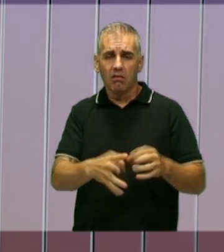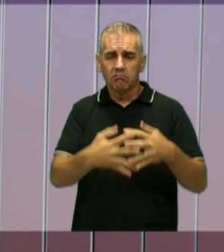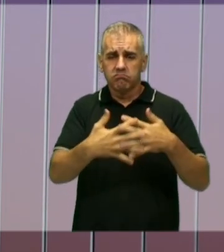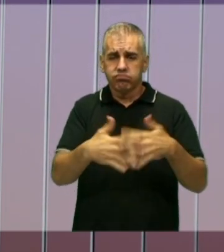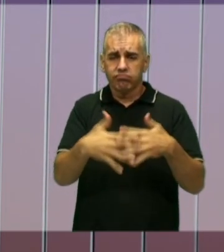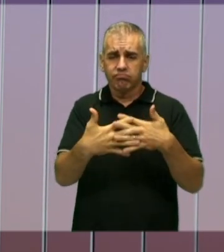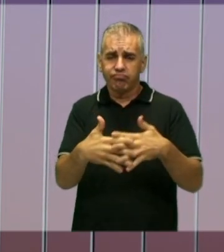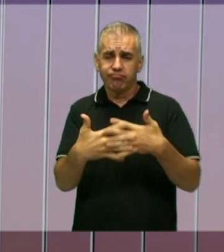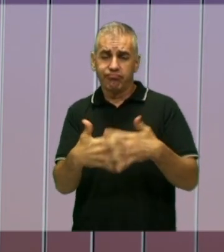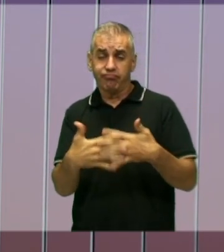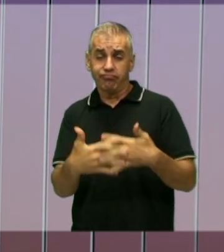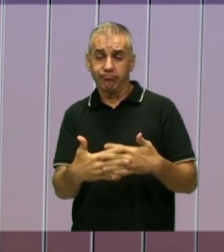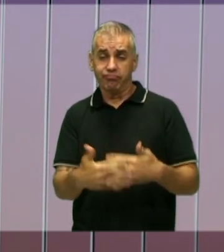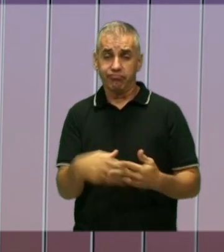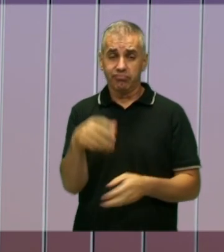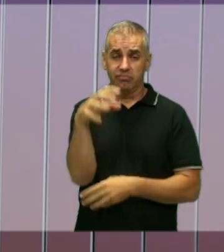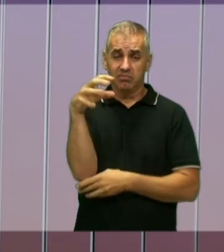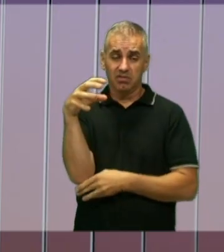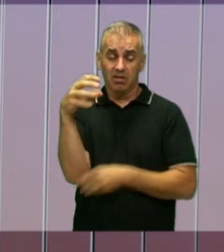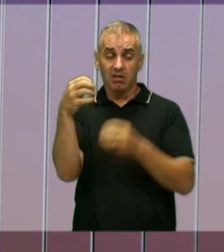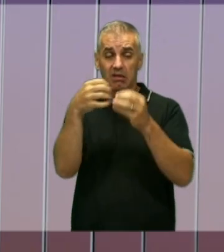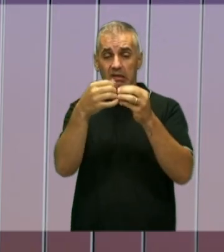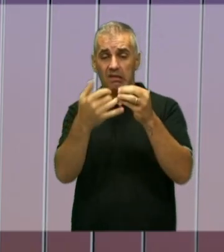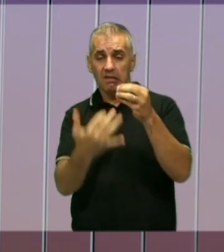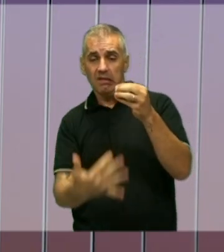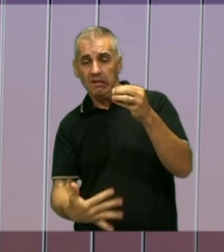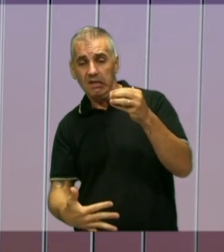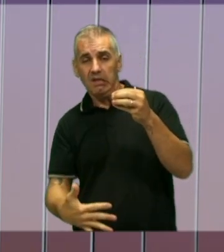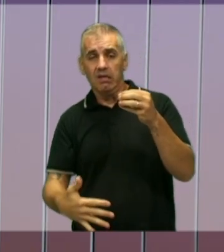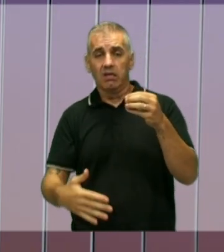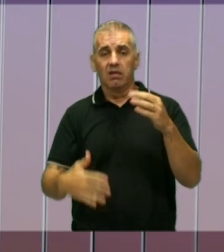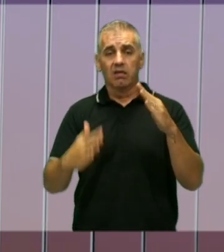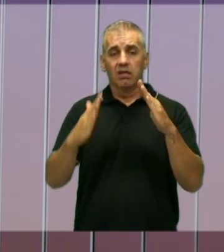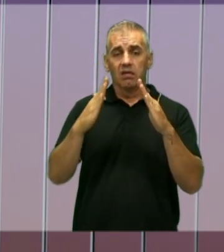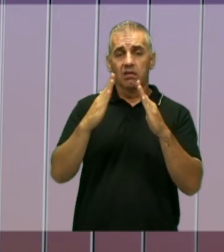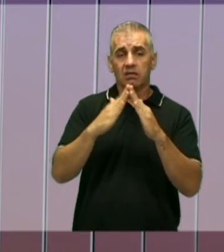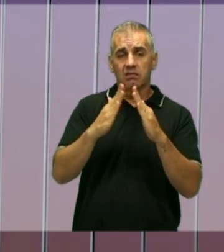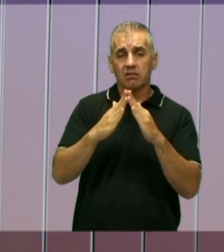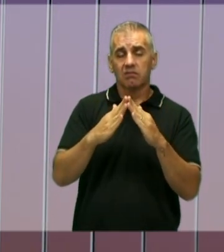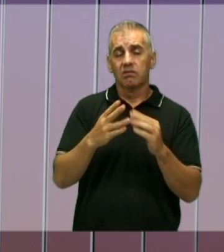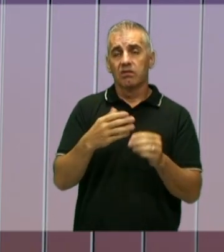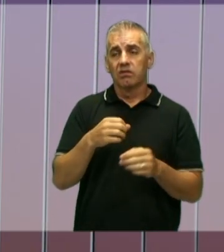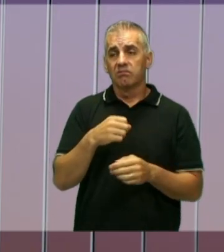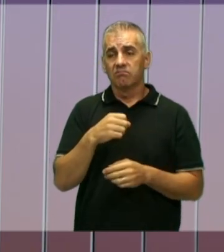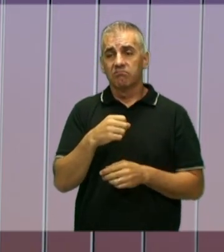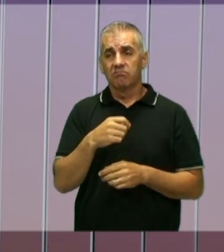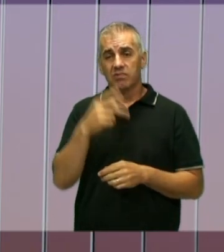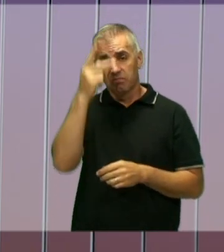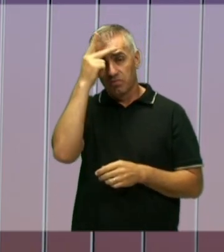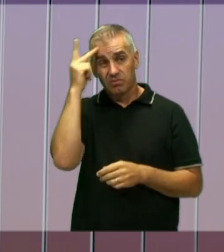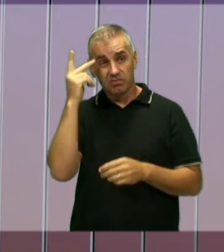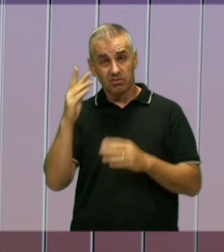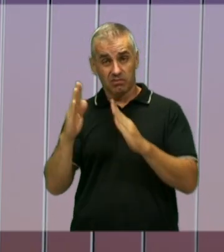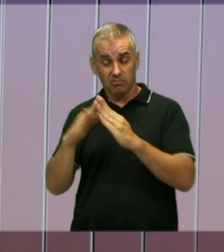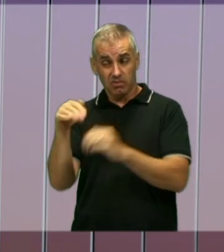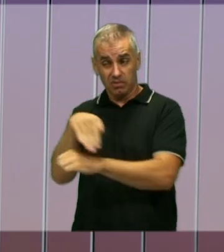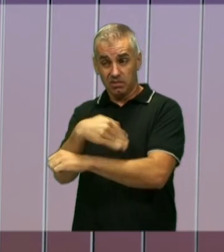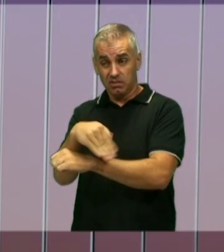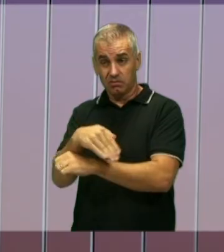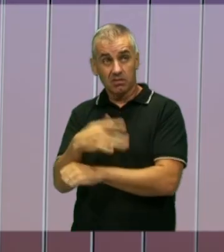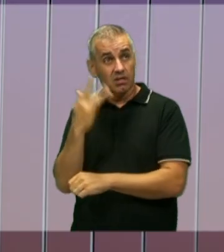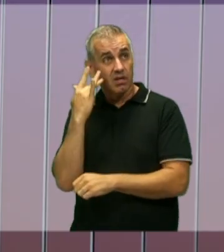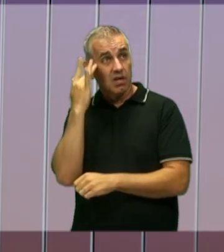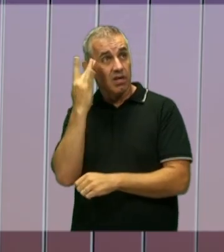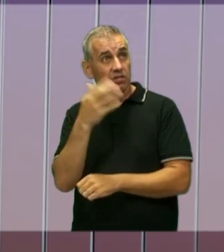ali, e eles caem, né? E a gente tem problema aí de morador de rua que corta, achando que é fio de cobre. Então fica aquela coisa